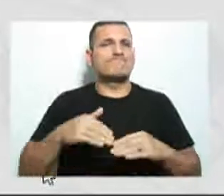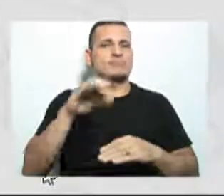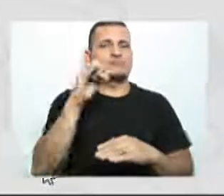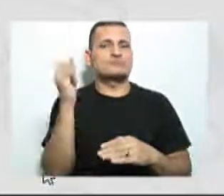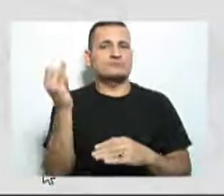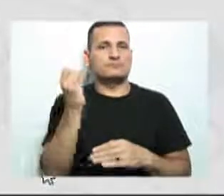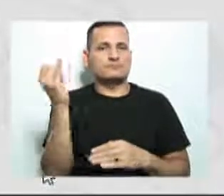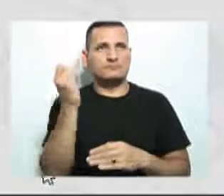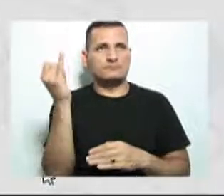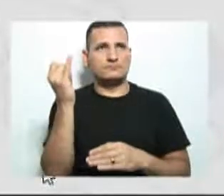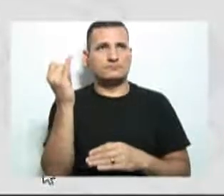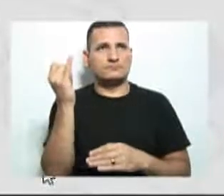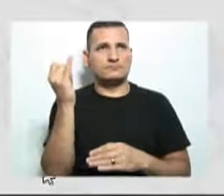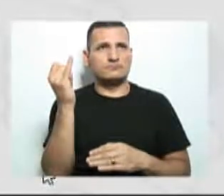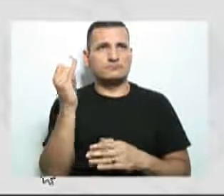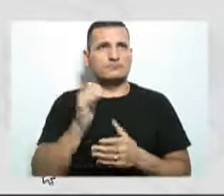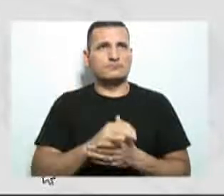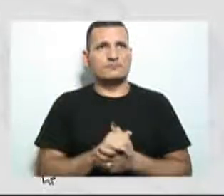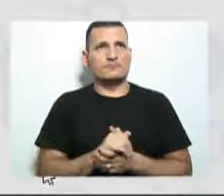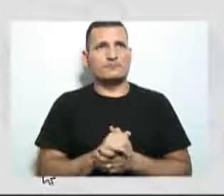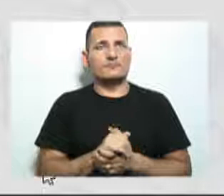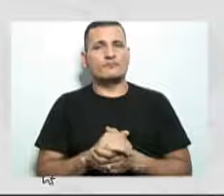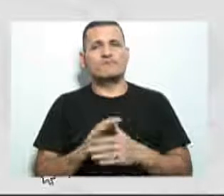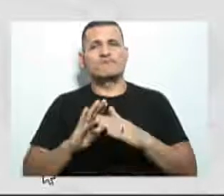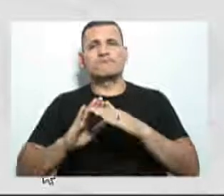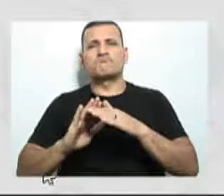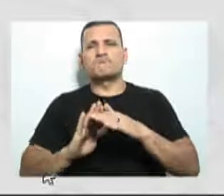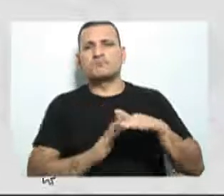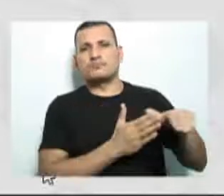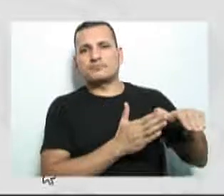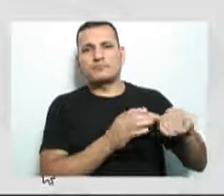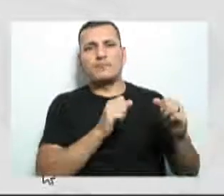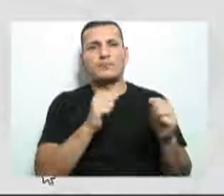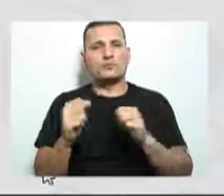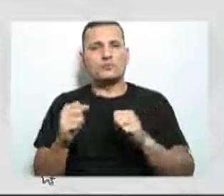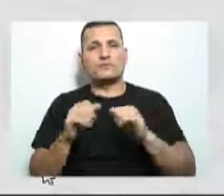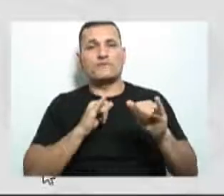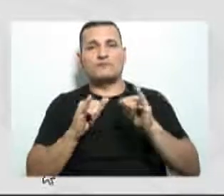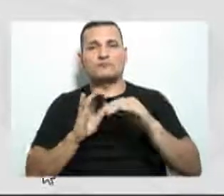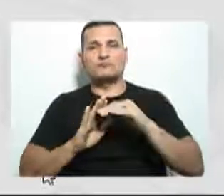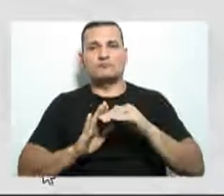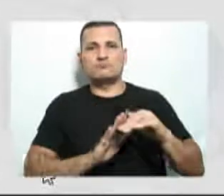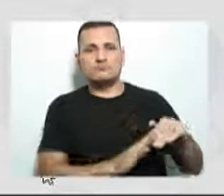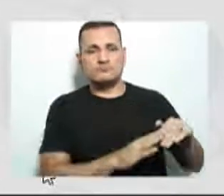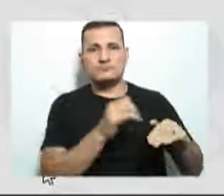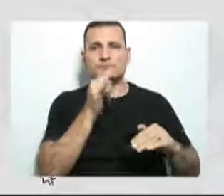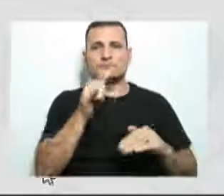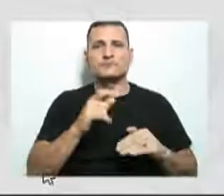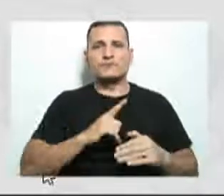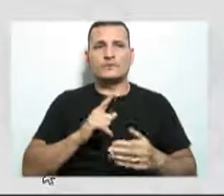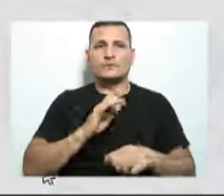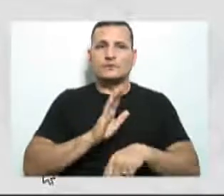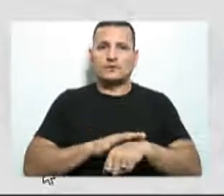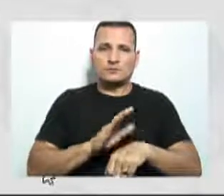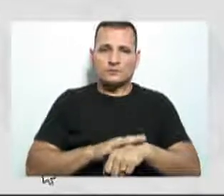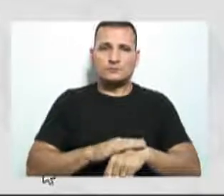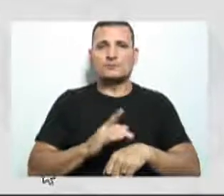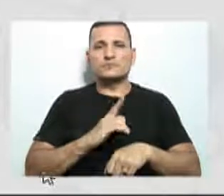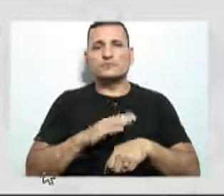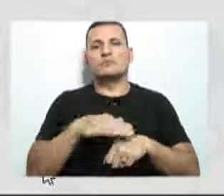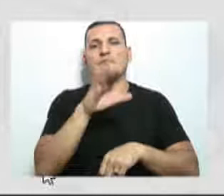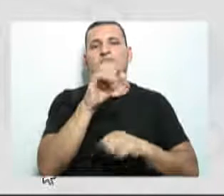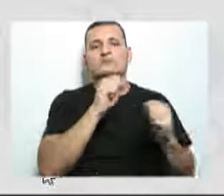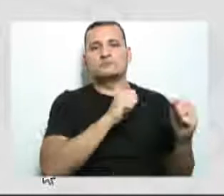importante, tá? Suplantando até mesmo o poder e a informação. Quem tem esse tempo, segundo alguns autores, tem mais